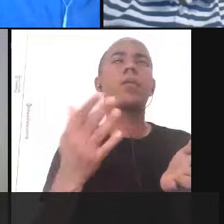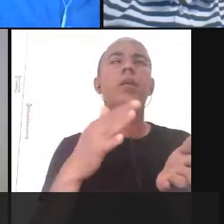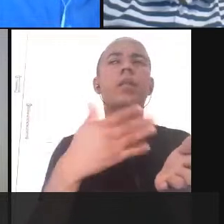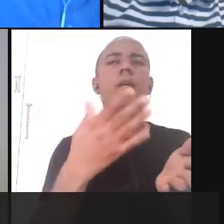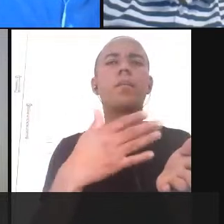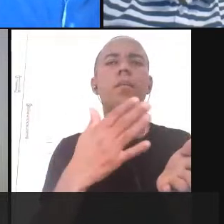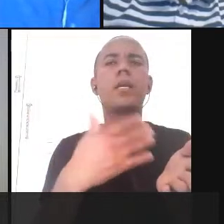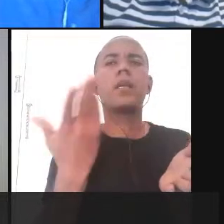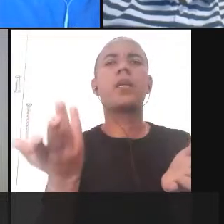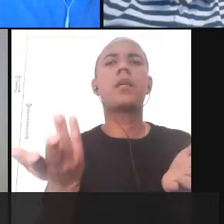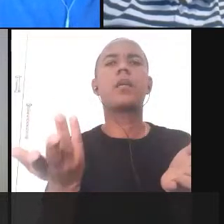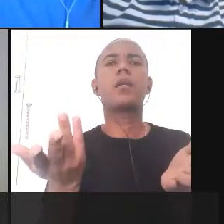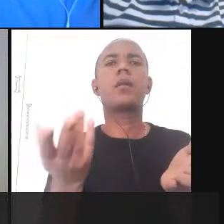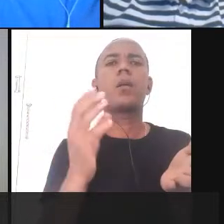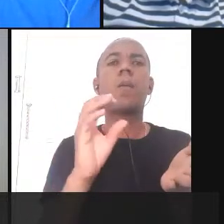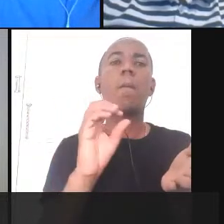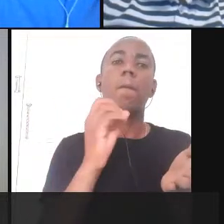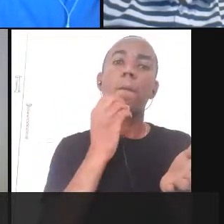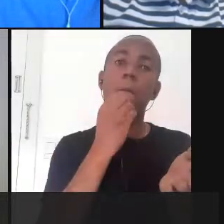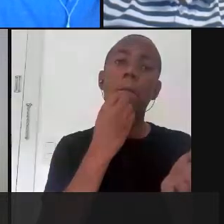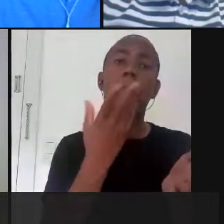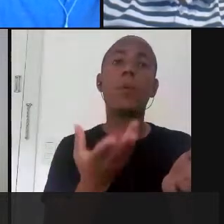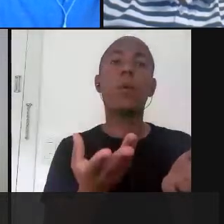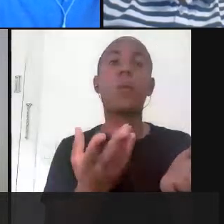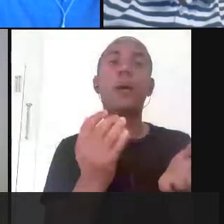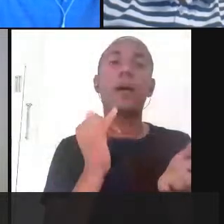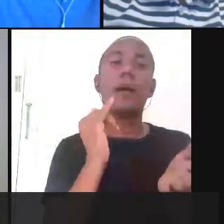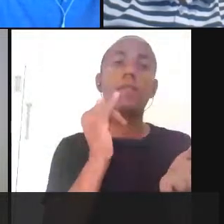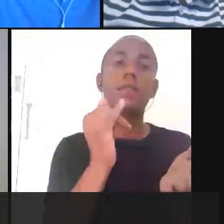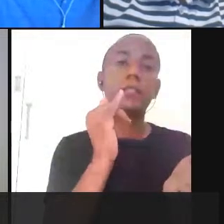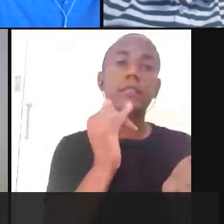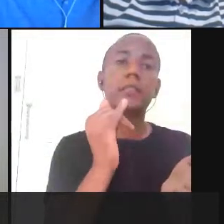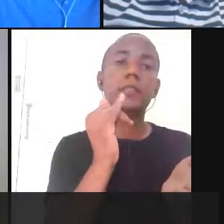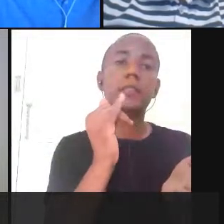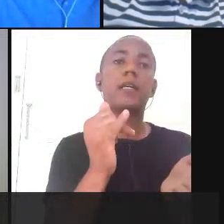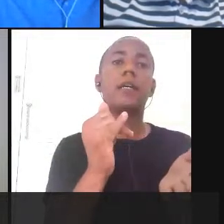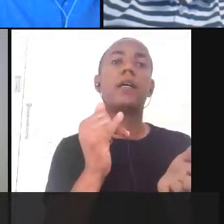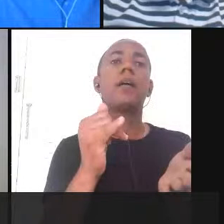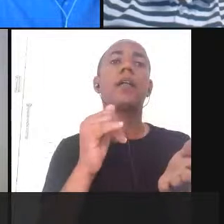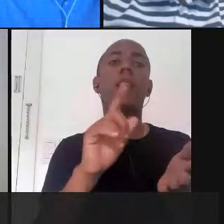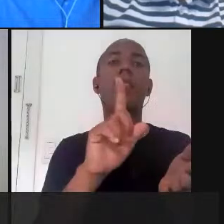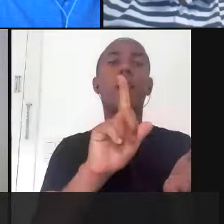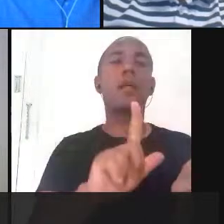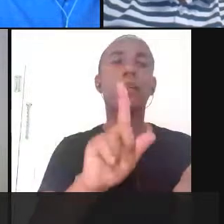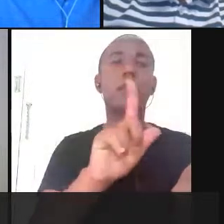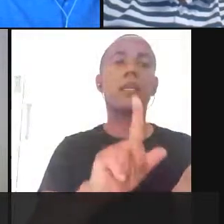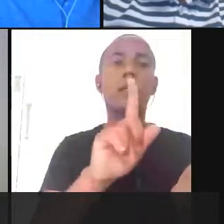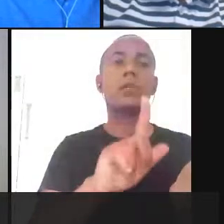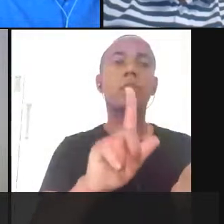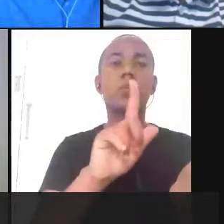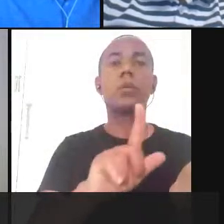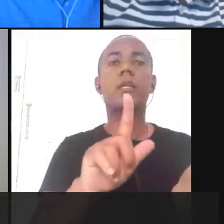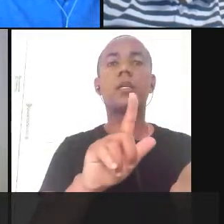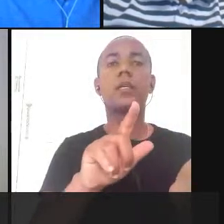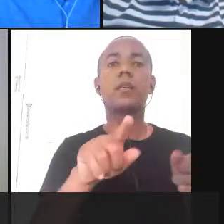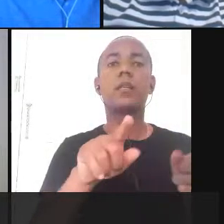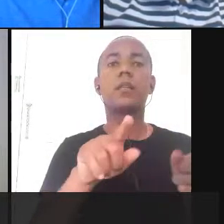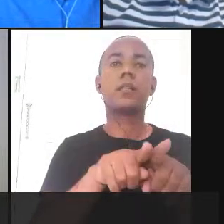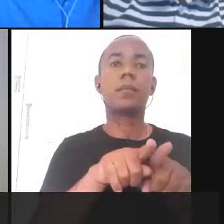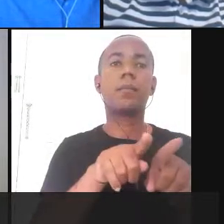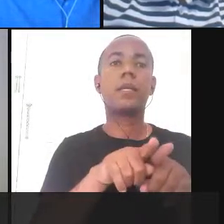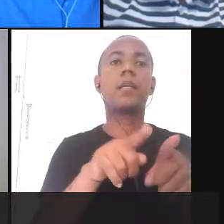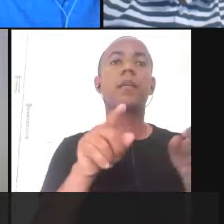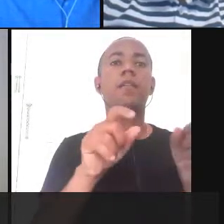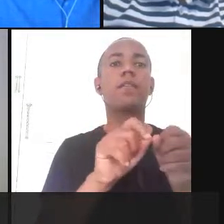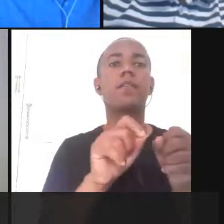que se diga que a expressão dessa literatura sempre existiu. E o que se tem que fazer é um trabalho de